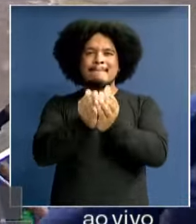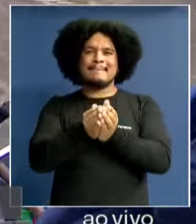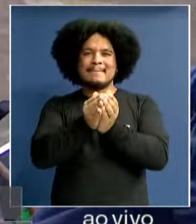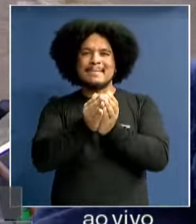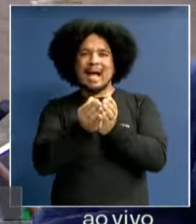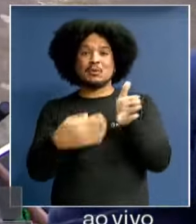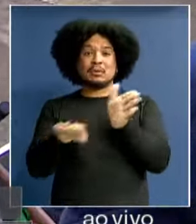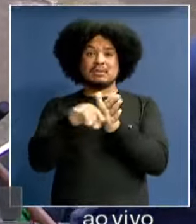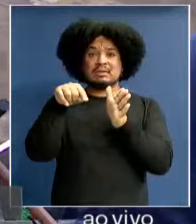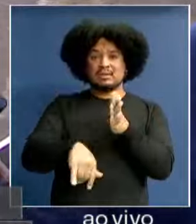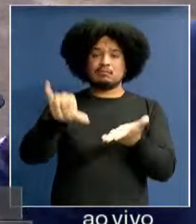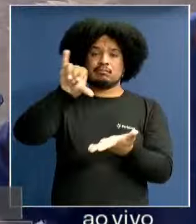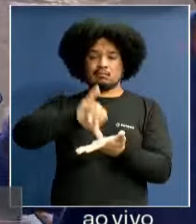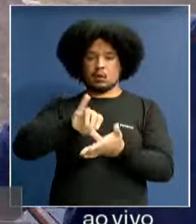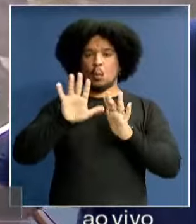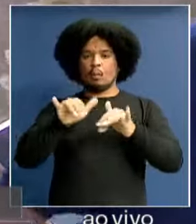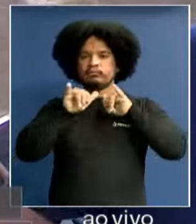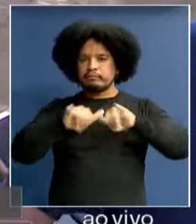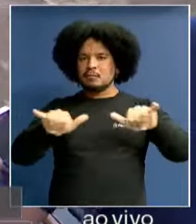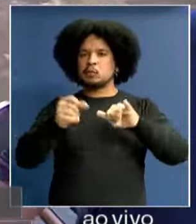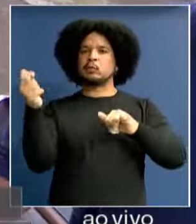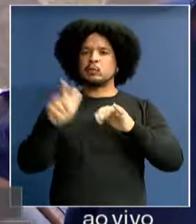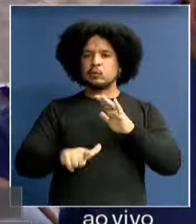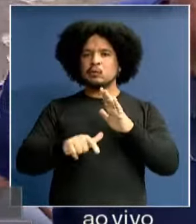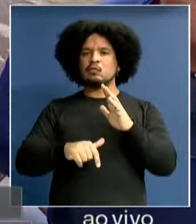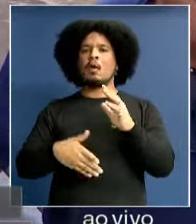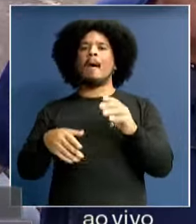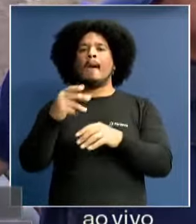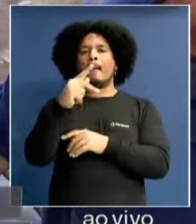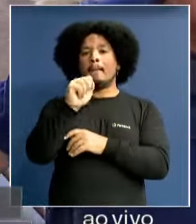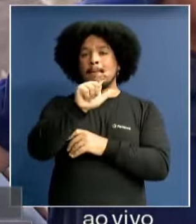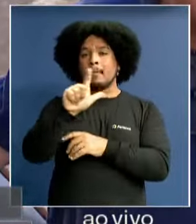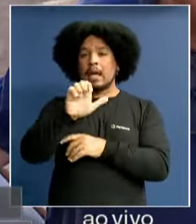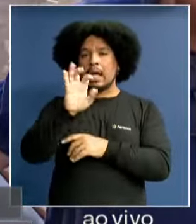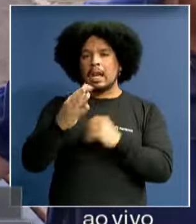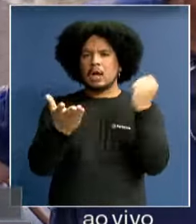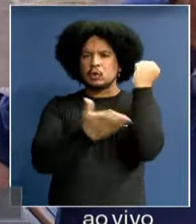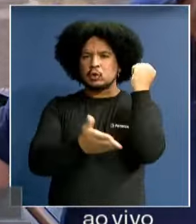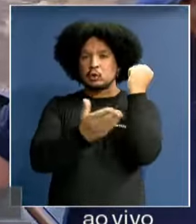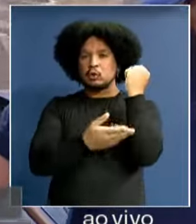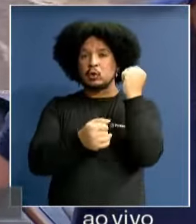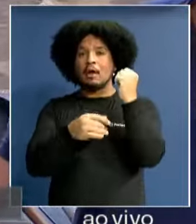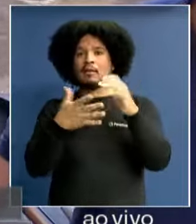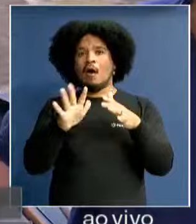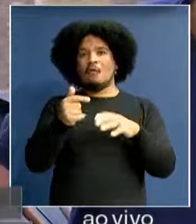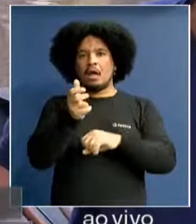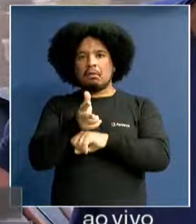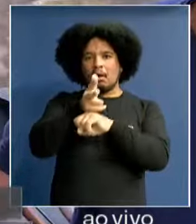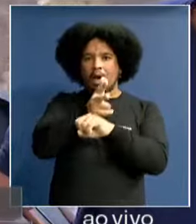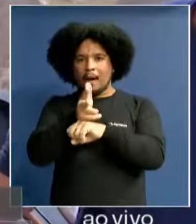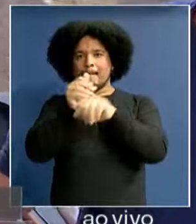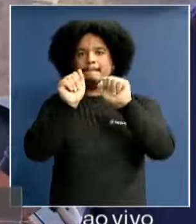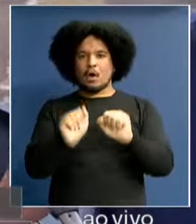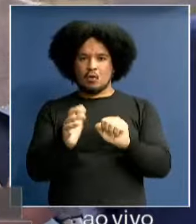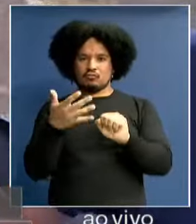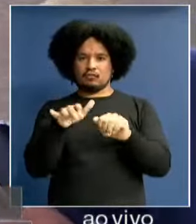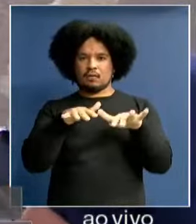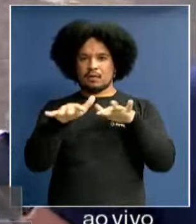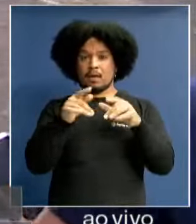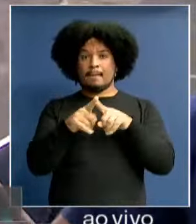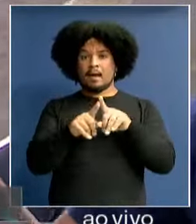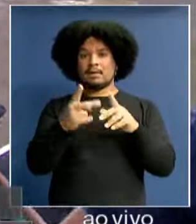aqui. Novamente, já aviso que o pallet improvisado, esse trapiche pequeno aqui, vai balançar um pouco, então a imagem pode balançar um pouquinho aqui, mas